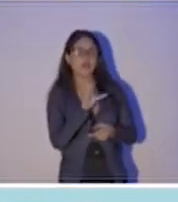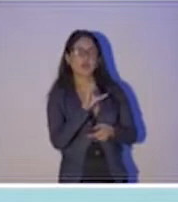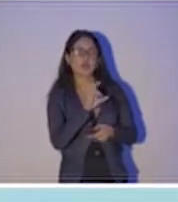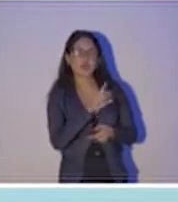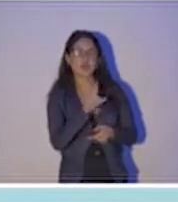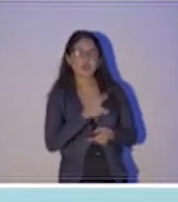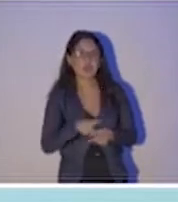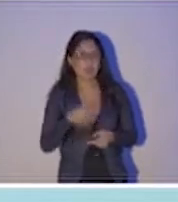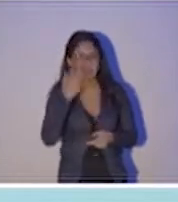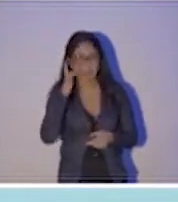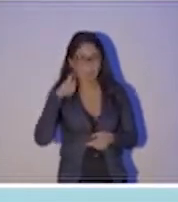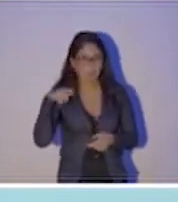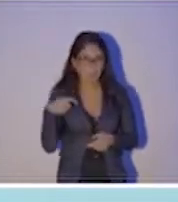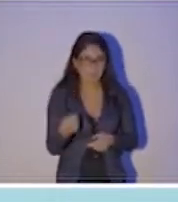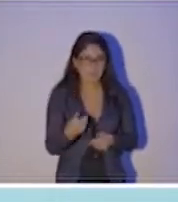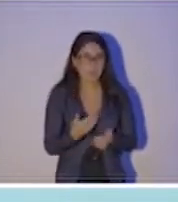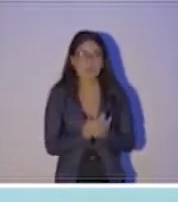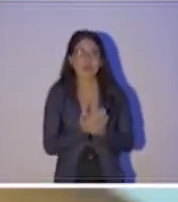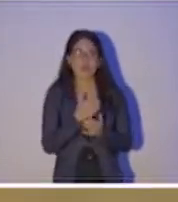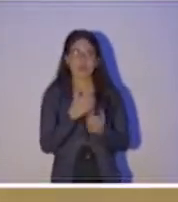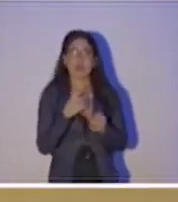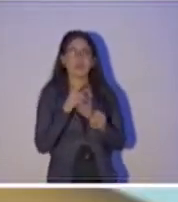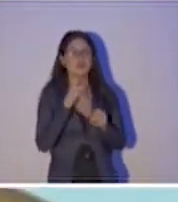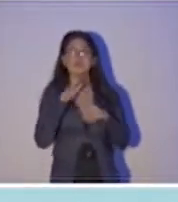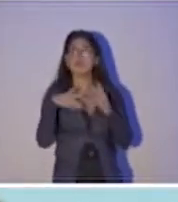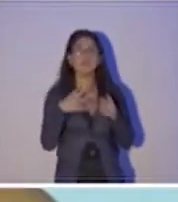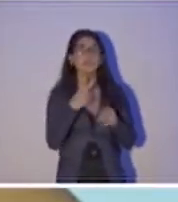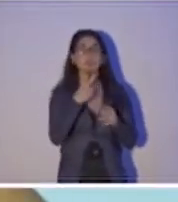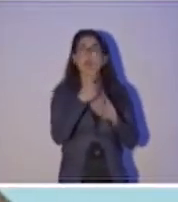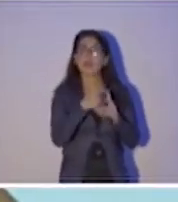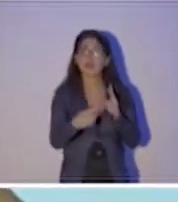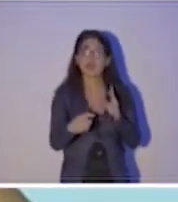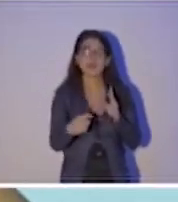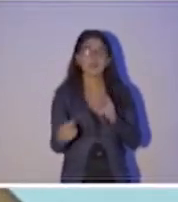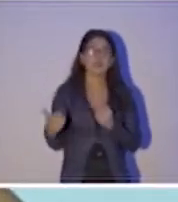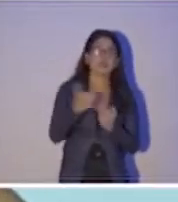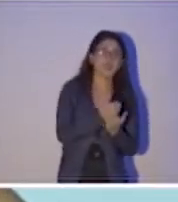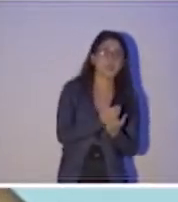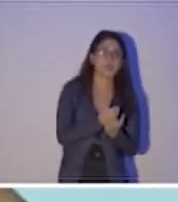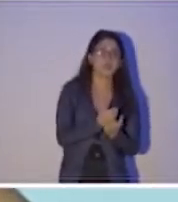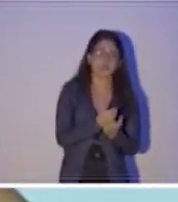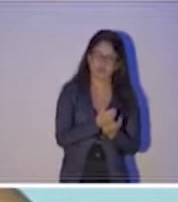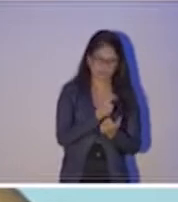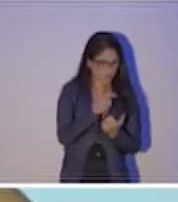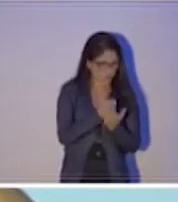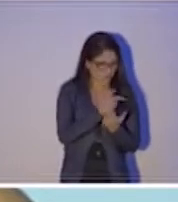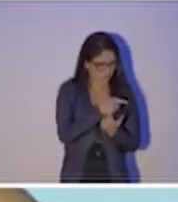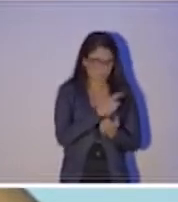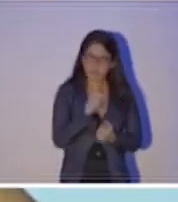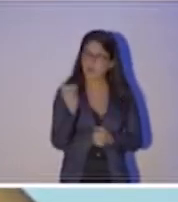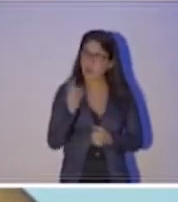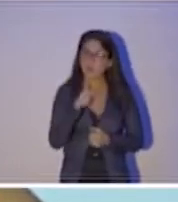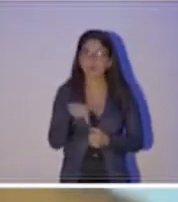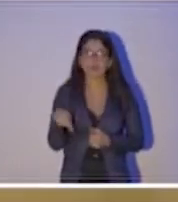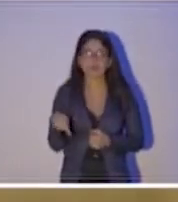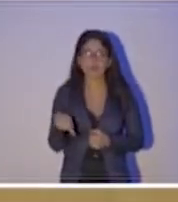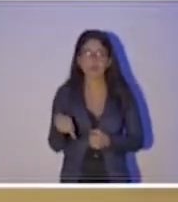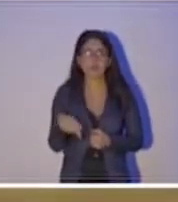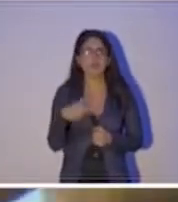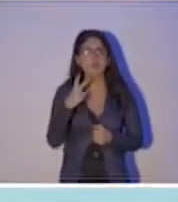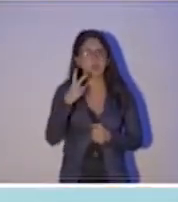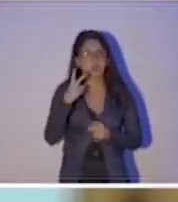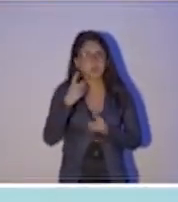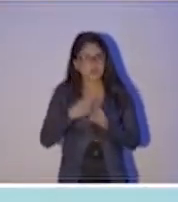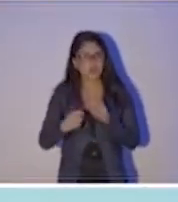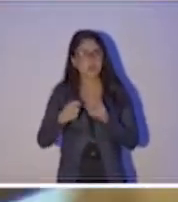meses depois, vem outro professor. O que aconteceu? É substituto? Não, eu sou professor. Ah, legal. Ou seja, de dois em dois